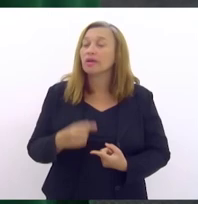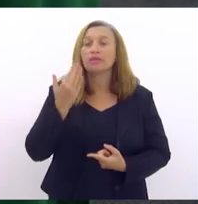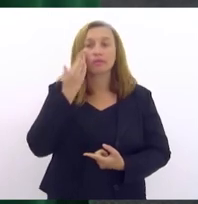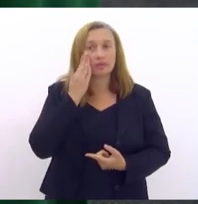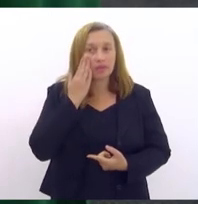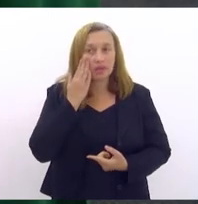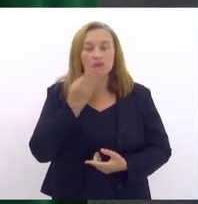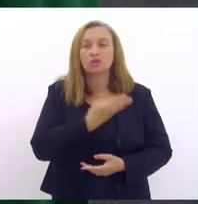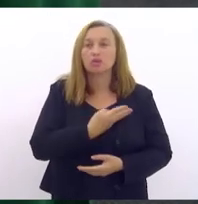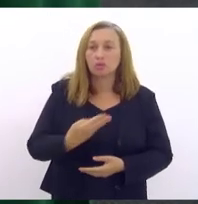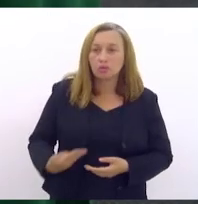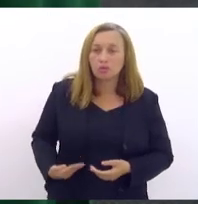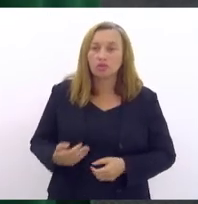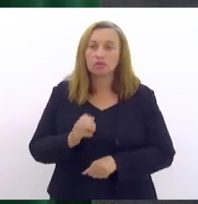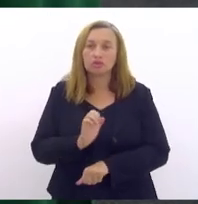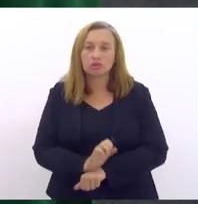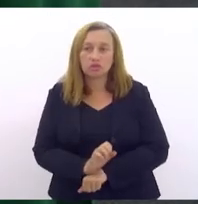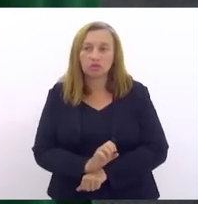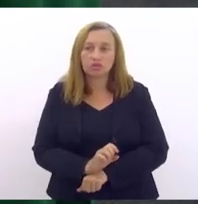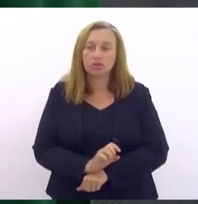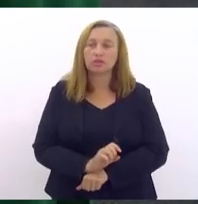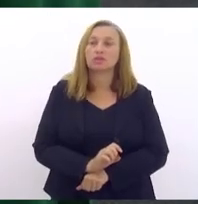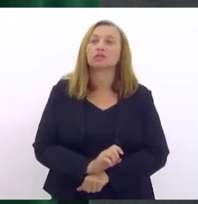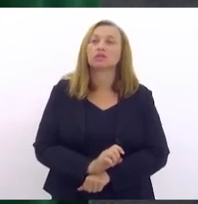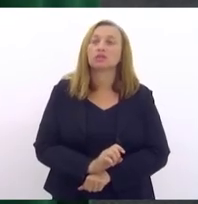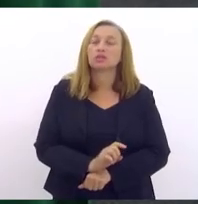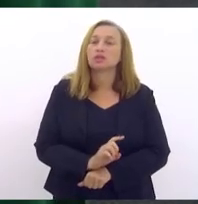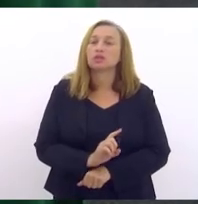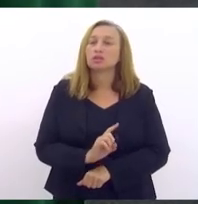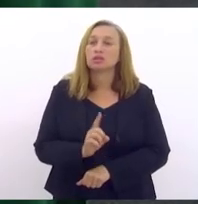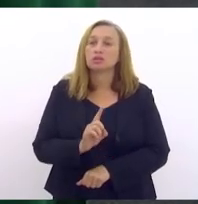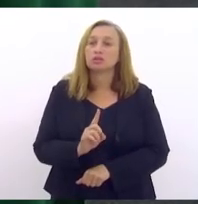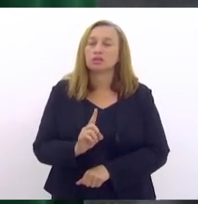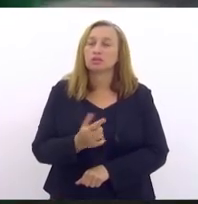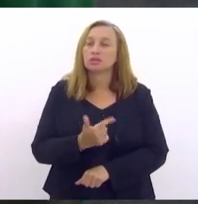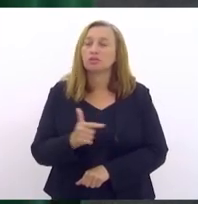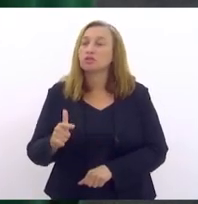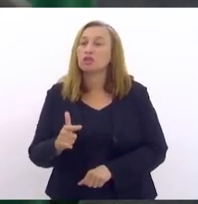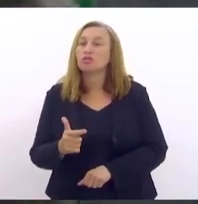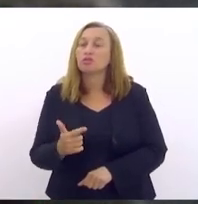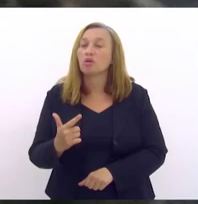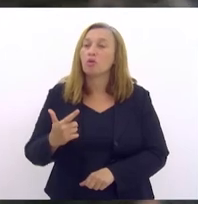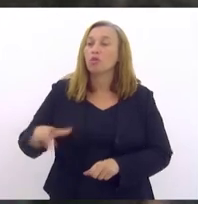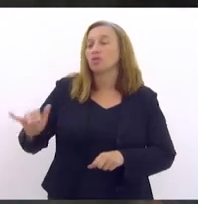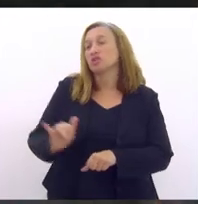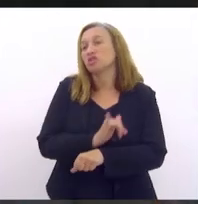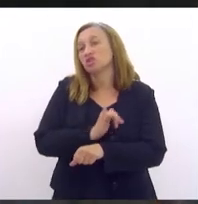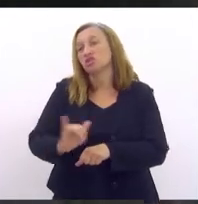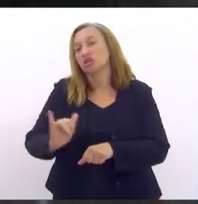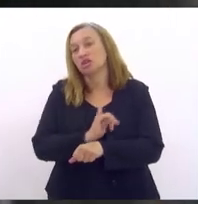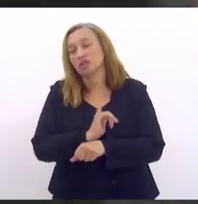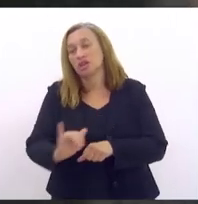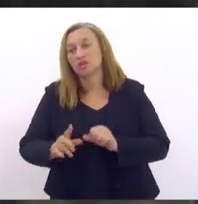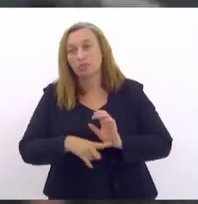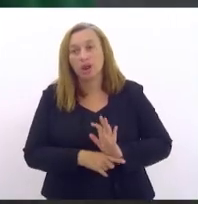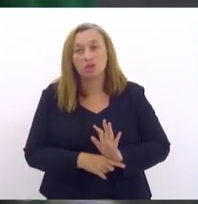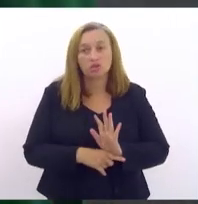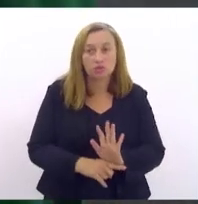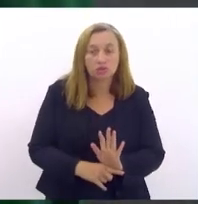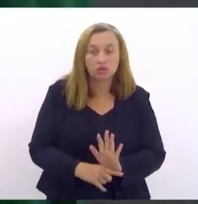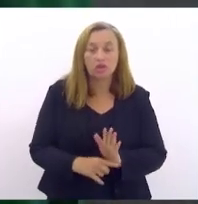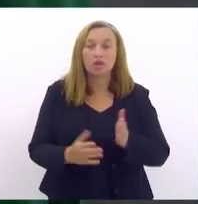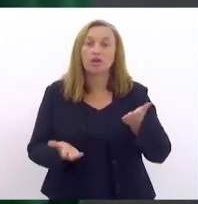que o governo do Estado ainda não tomou outras medidas para sanear as contas, buscar